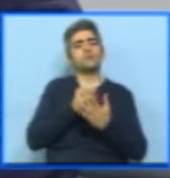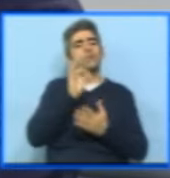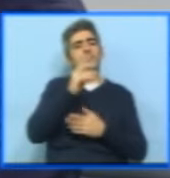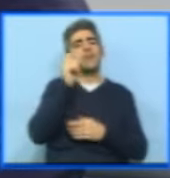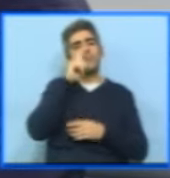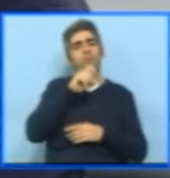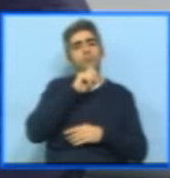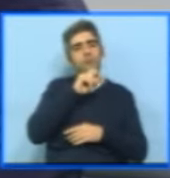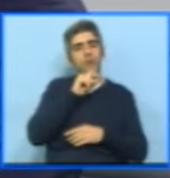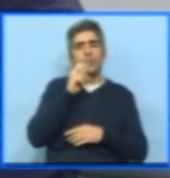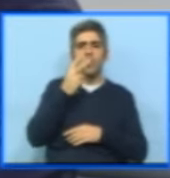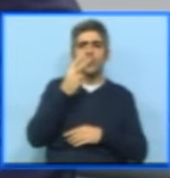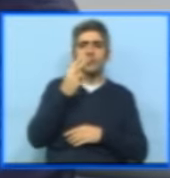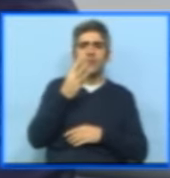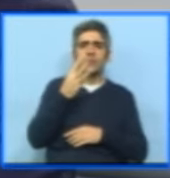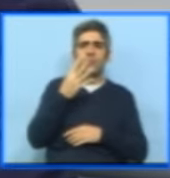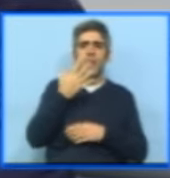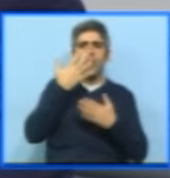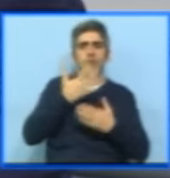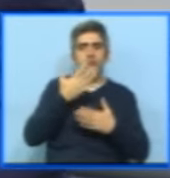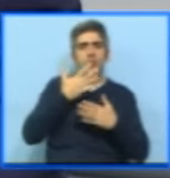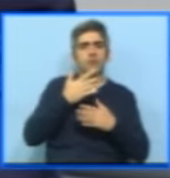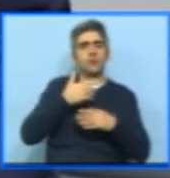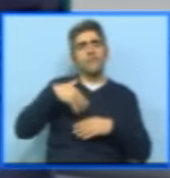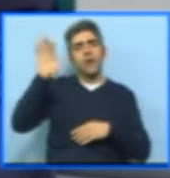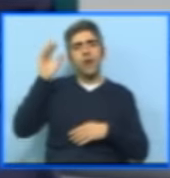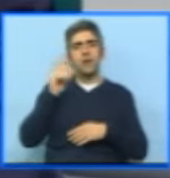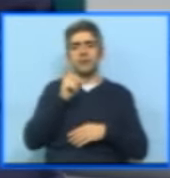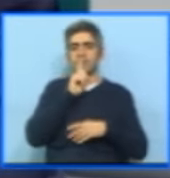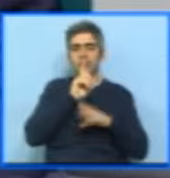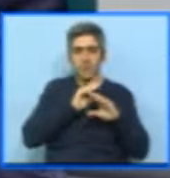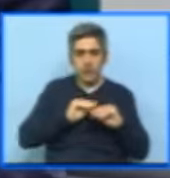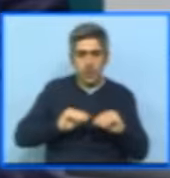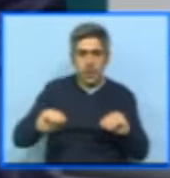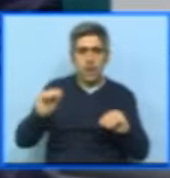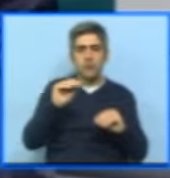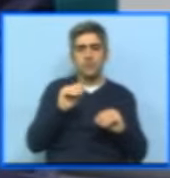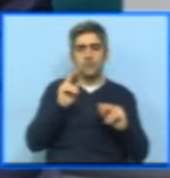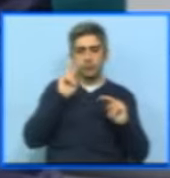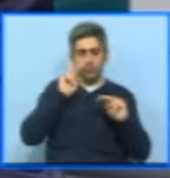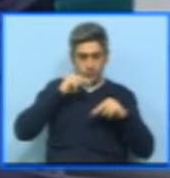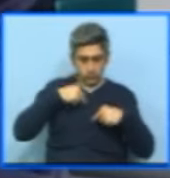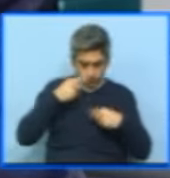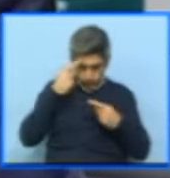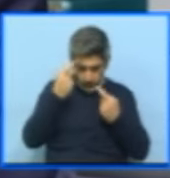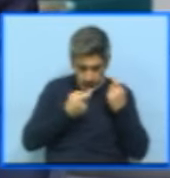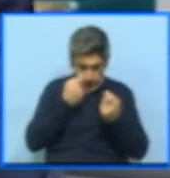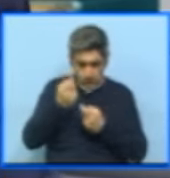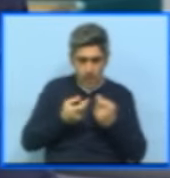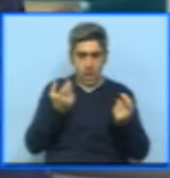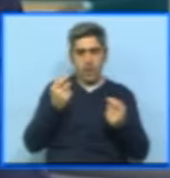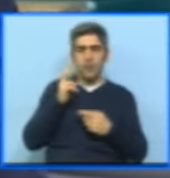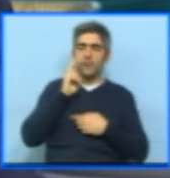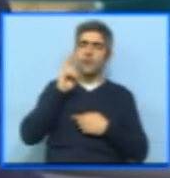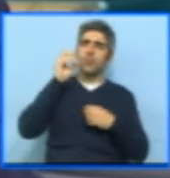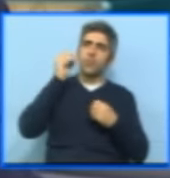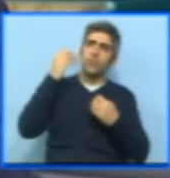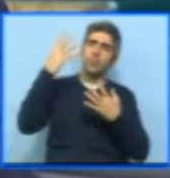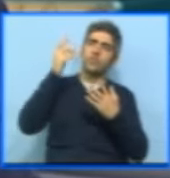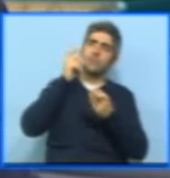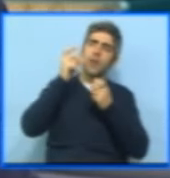puder tirar 2 ou 3 ou 4 dias para estar em silêncio, para estar voltado para si, para estar voltado para a luz